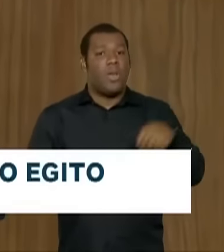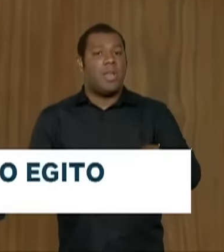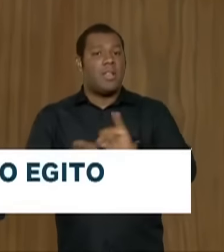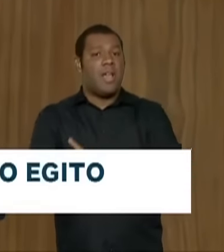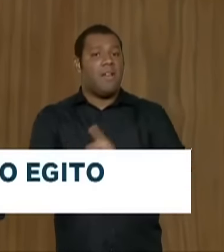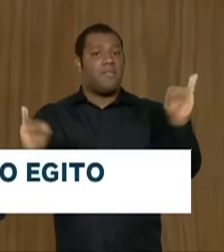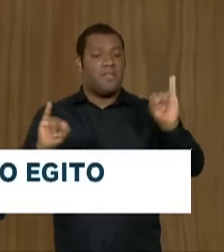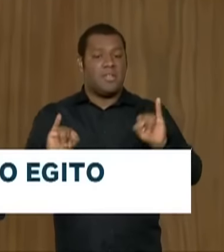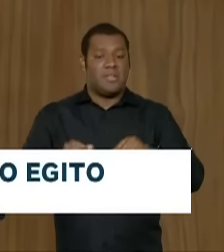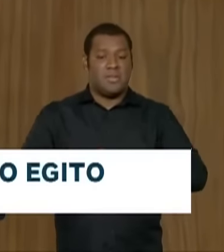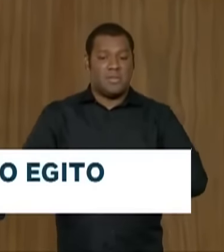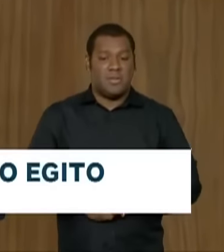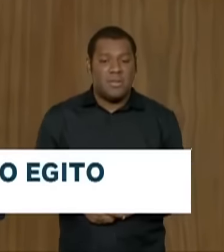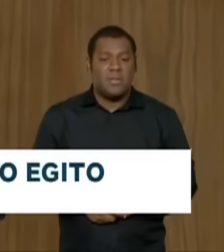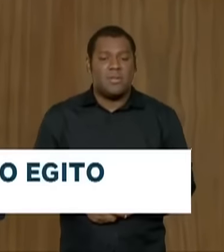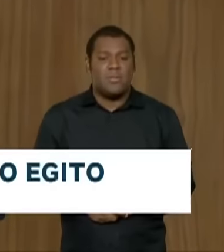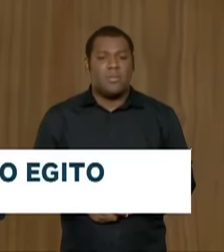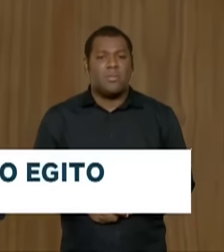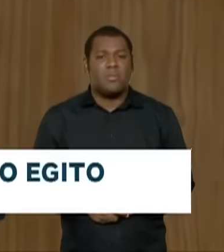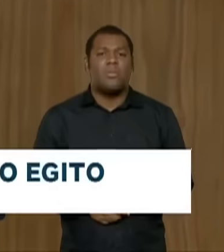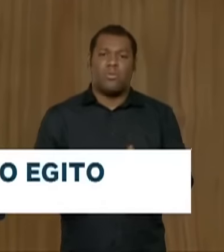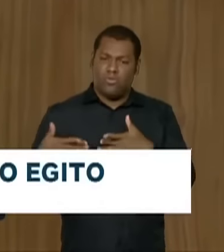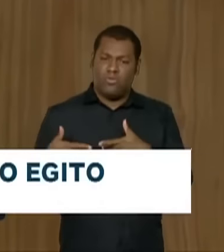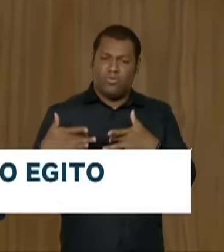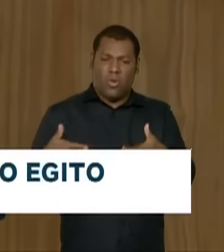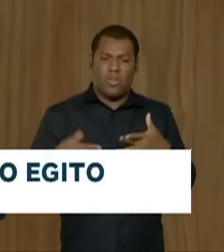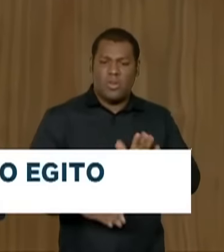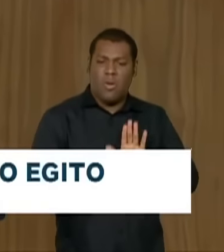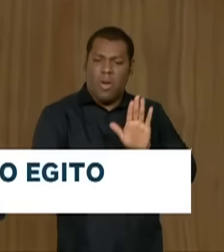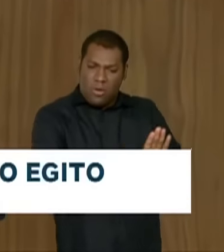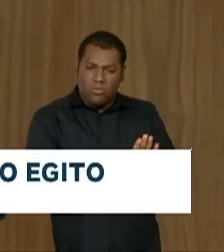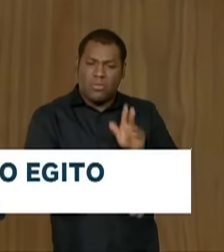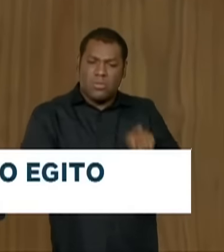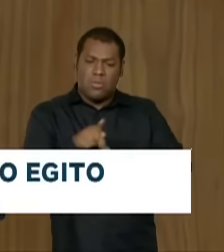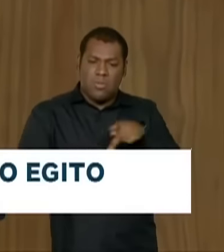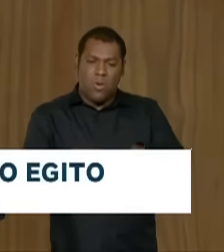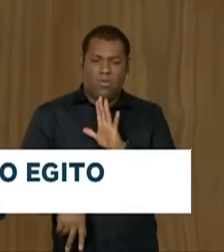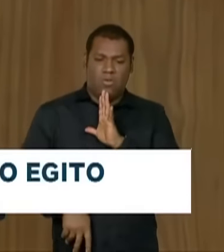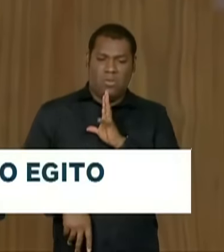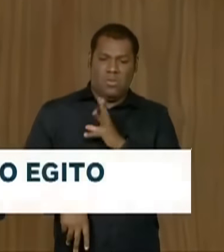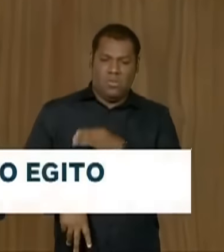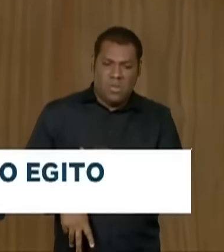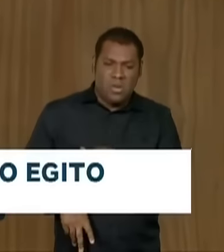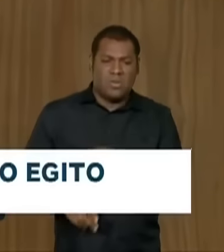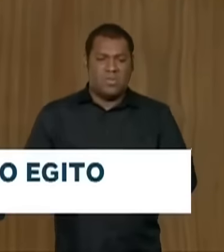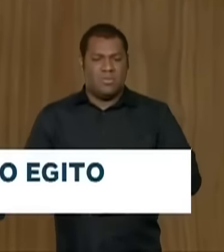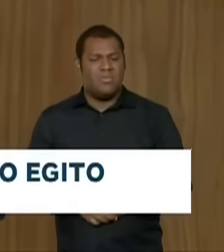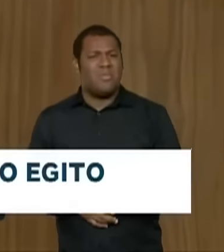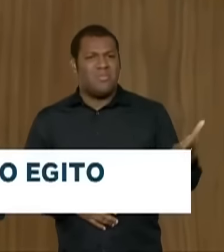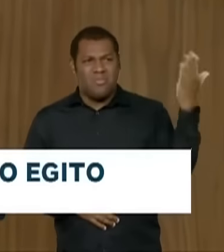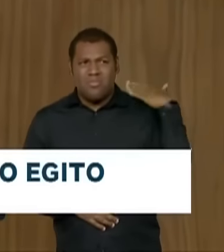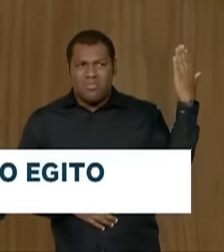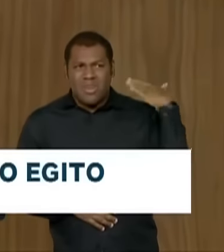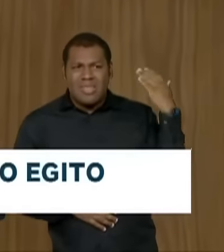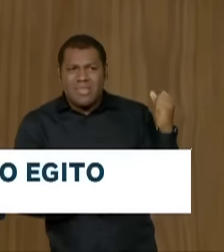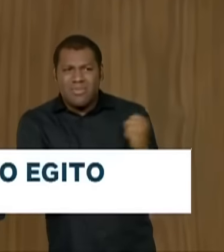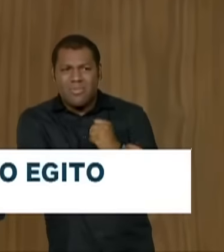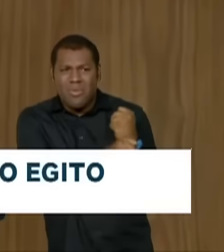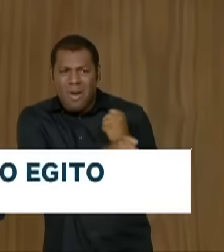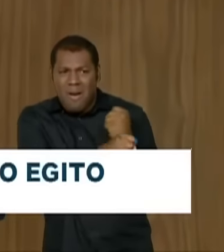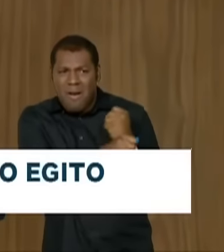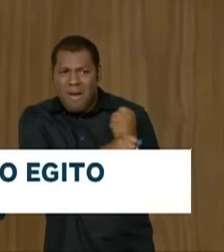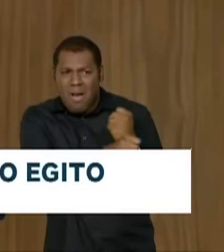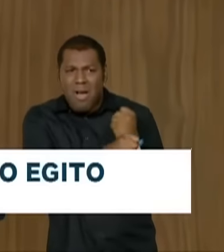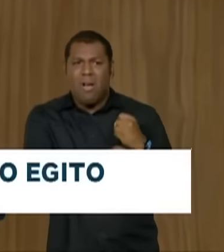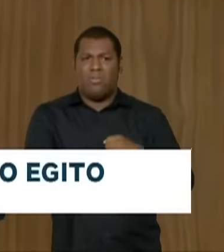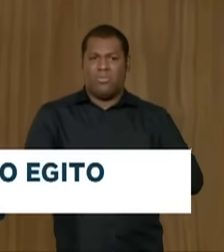da minha solidariedade ao povo palestino, porque porque há muitos anos eu